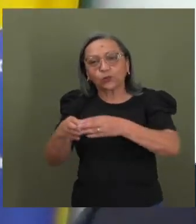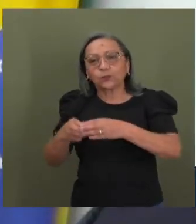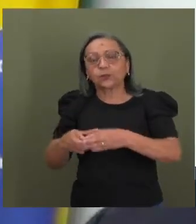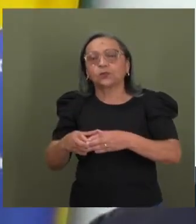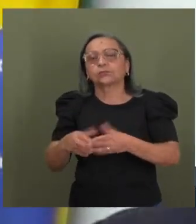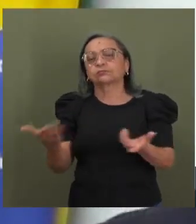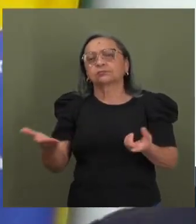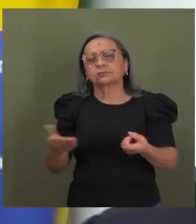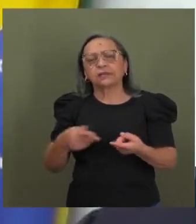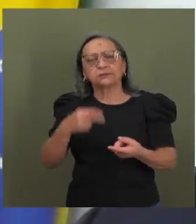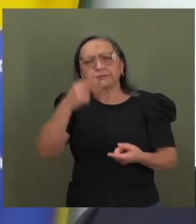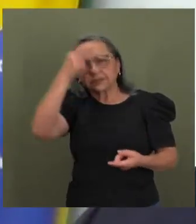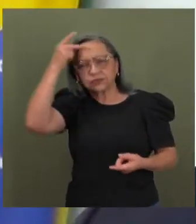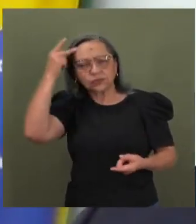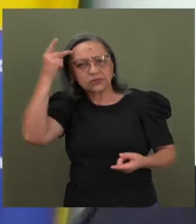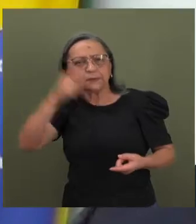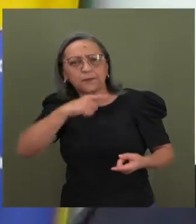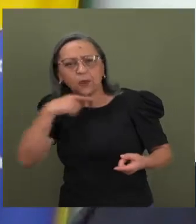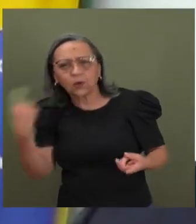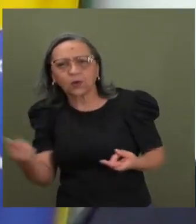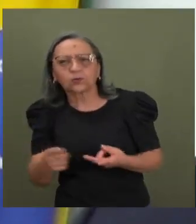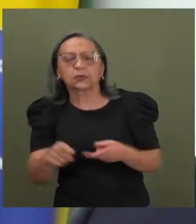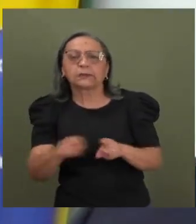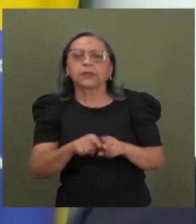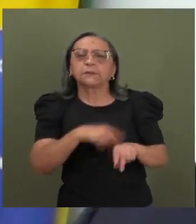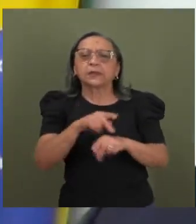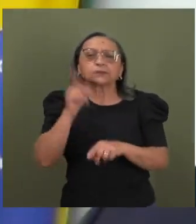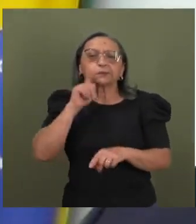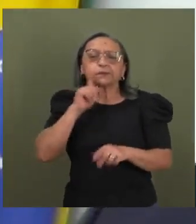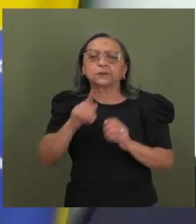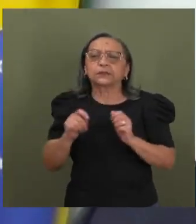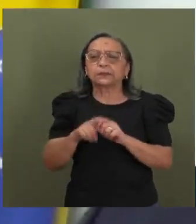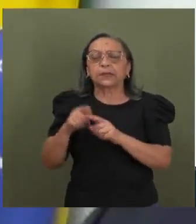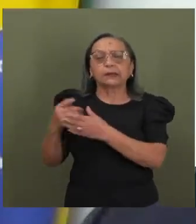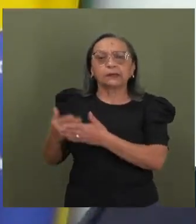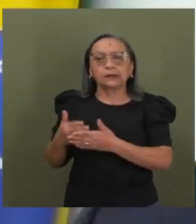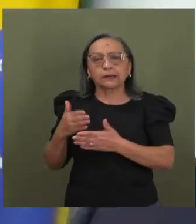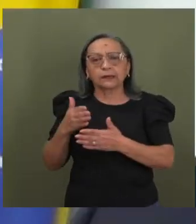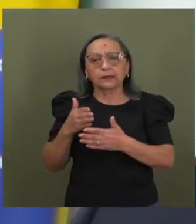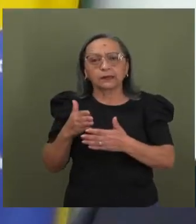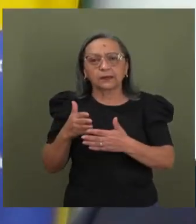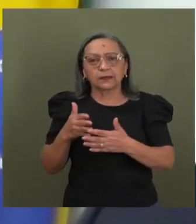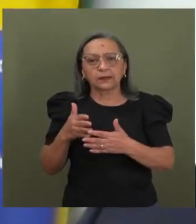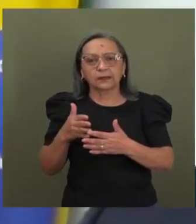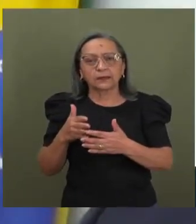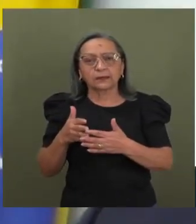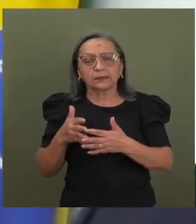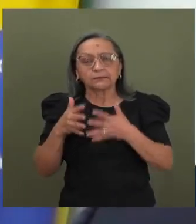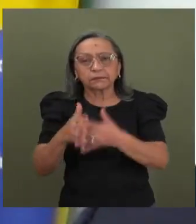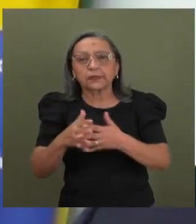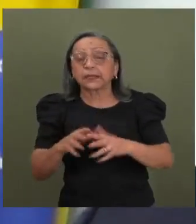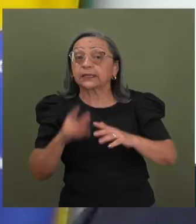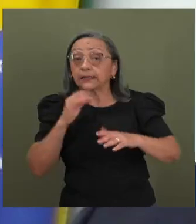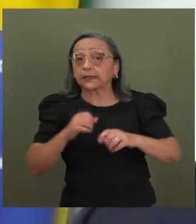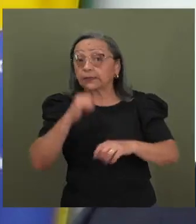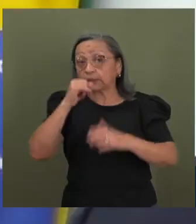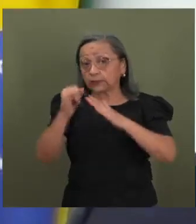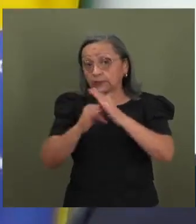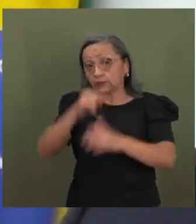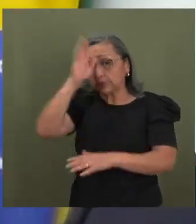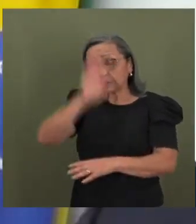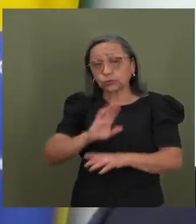brasileiro morto, até com os Estados Unidos aí interpelando instituições do Brasil sobre